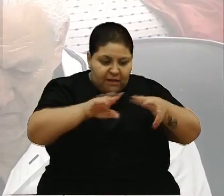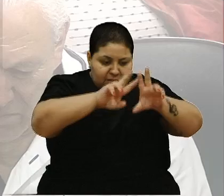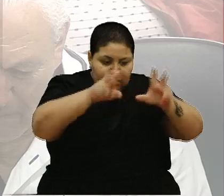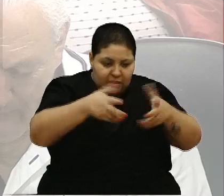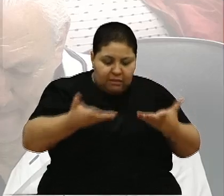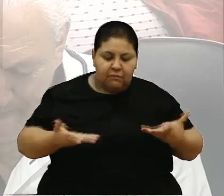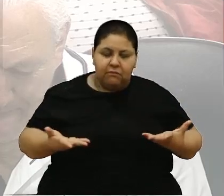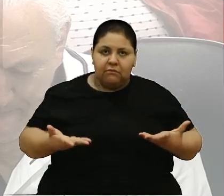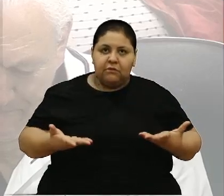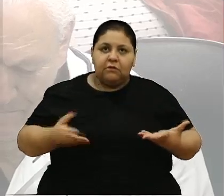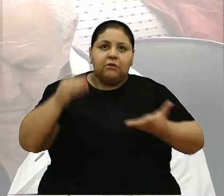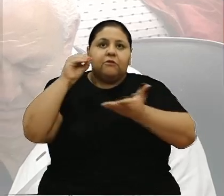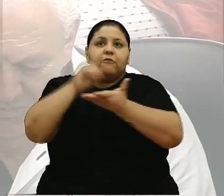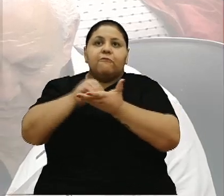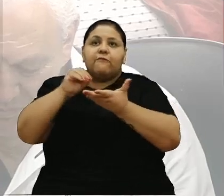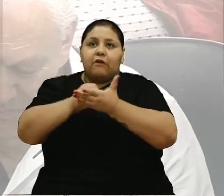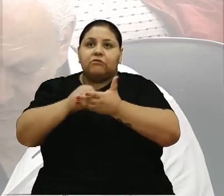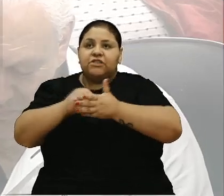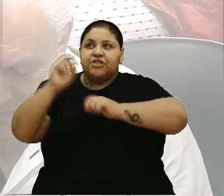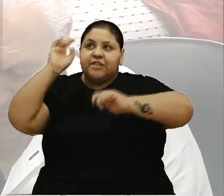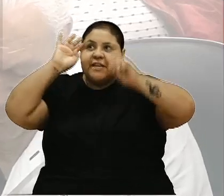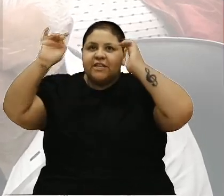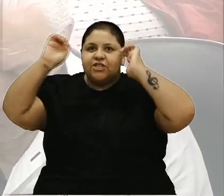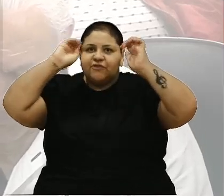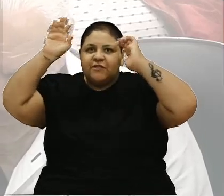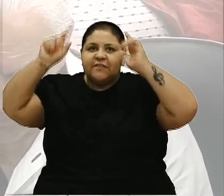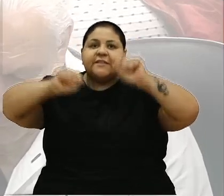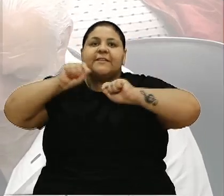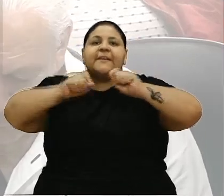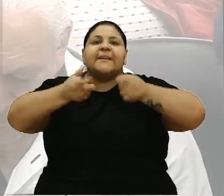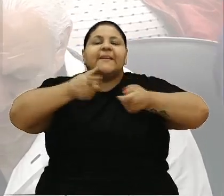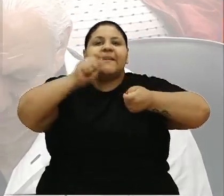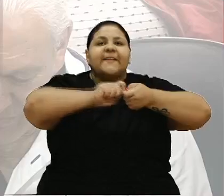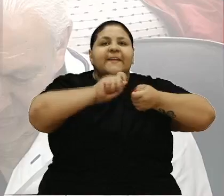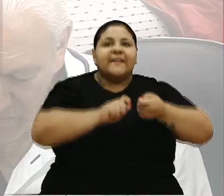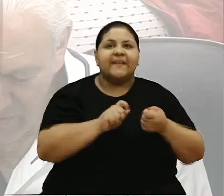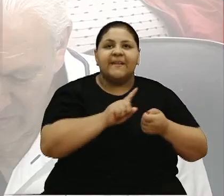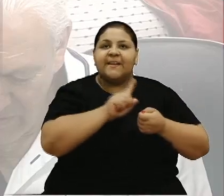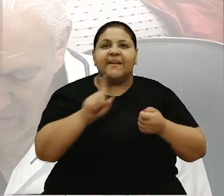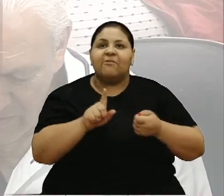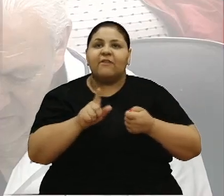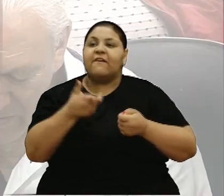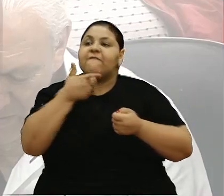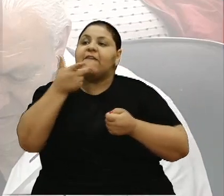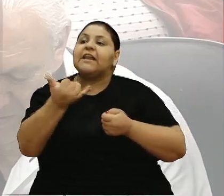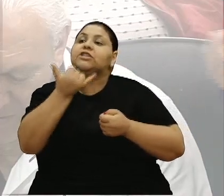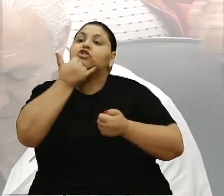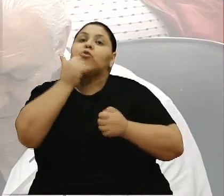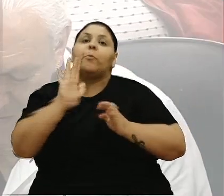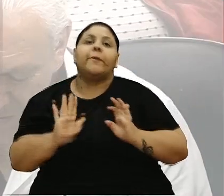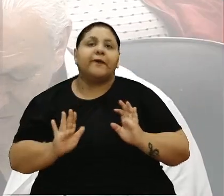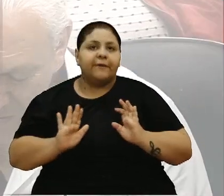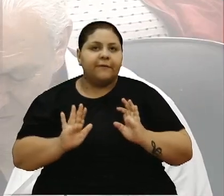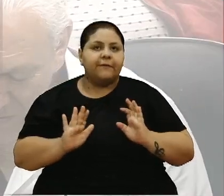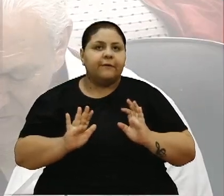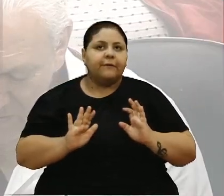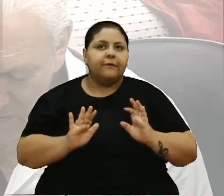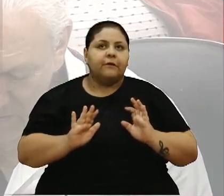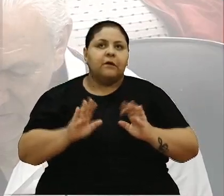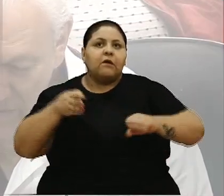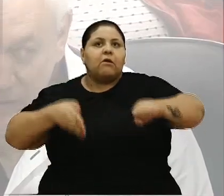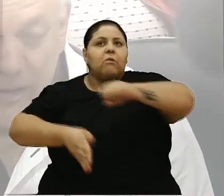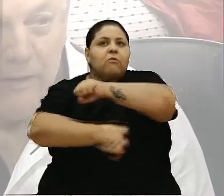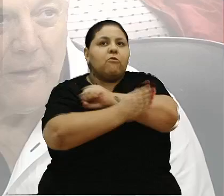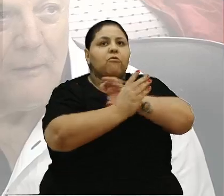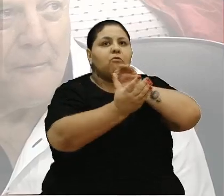cima disso, falta de criatividade. Porque quem quer faz, quem não quer arruma desculpa. Eu, cada vez que vou para Brasília, eu trago